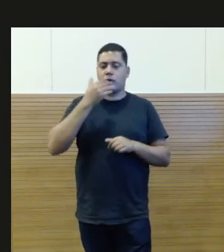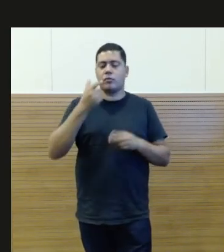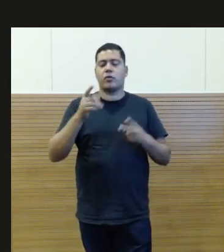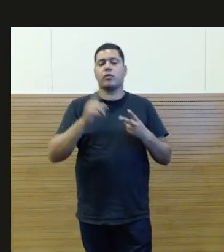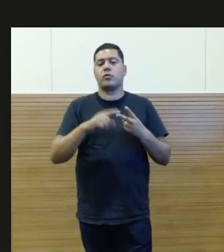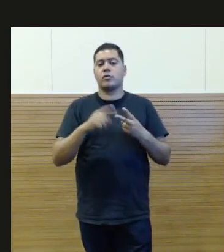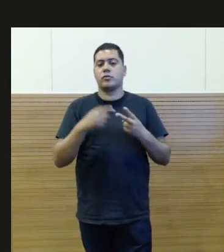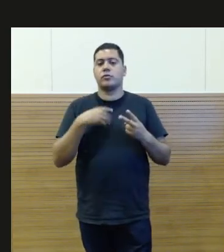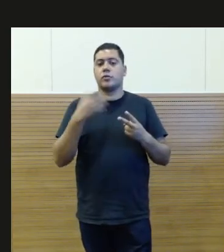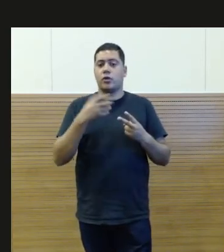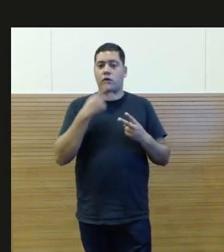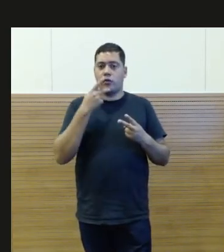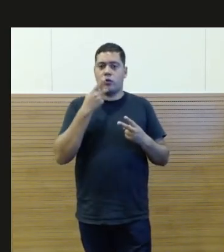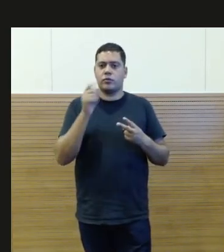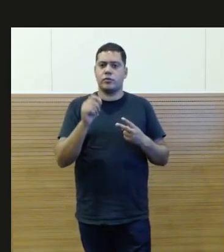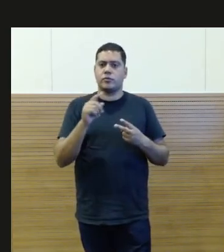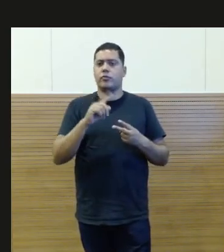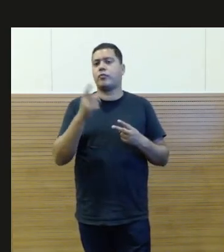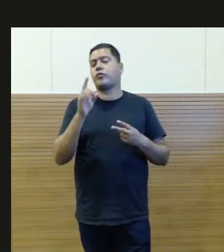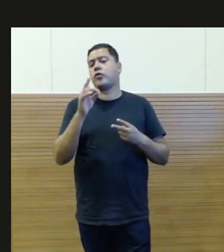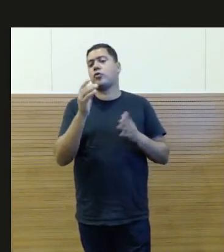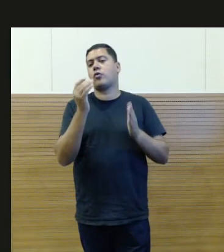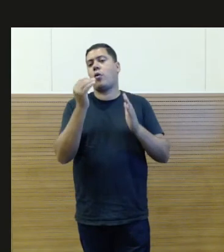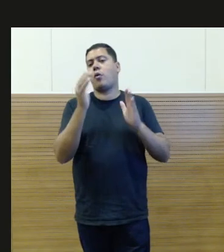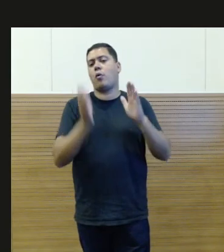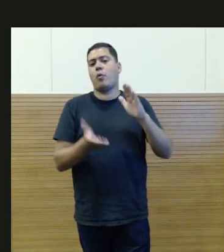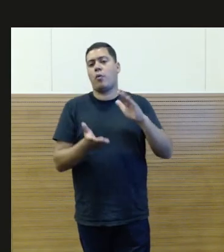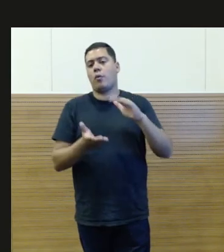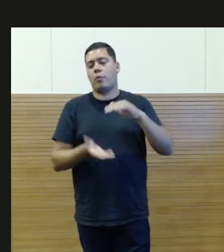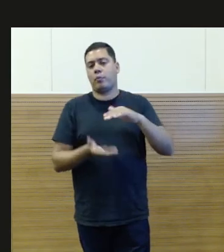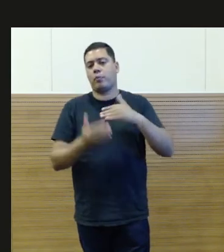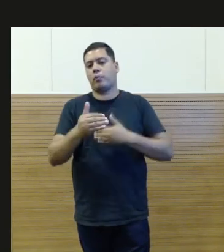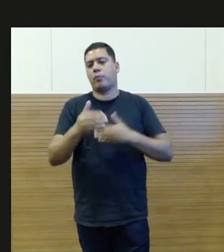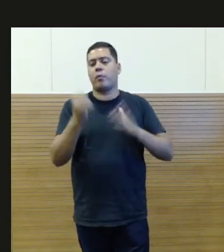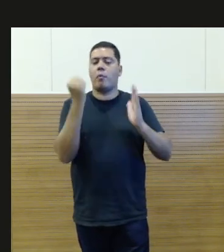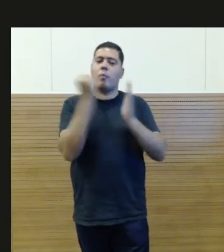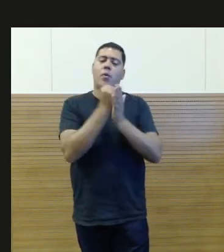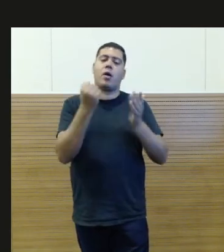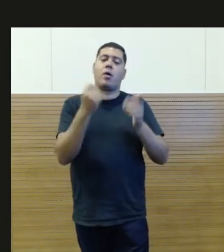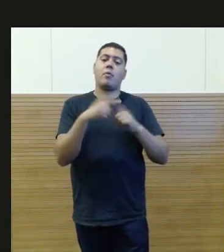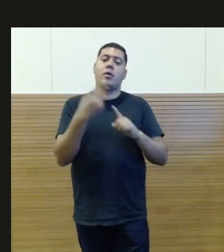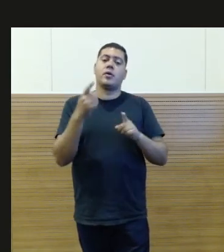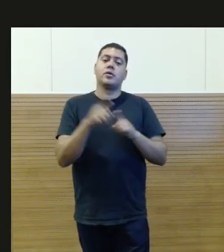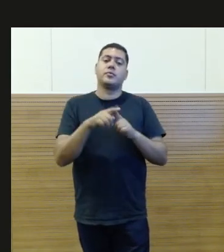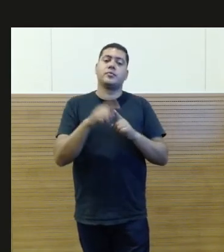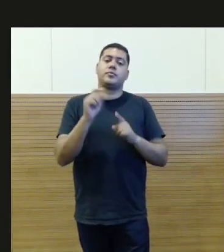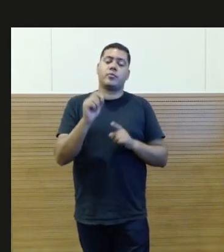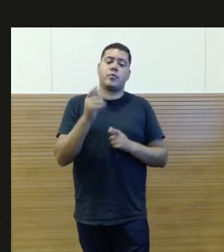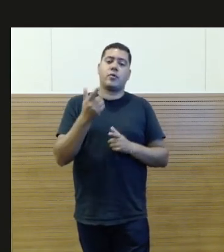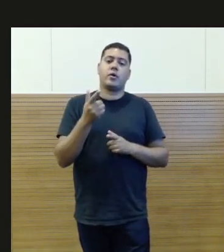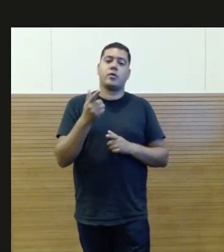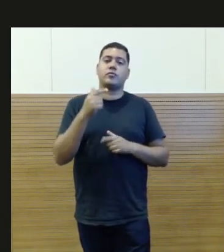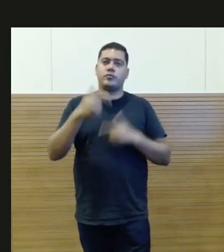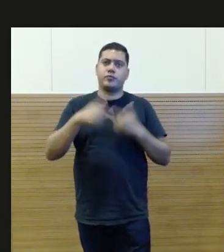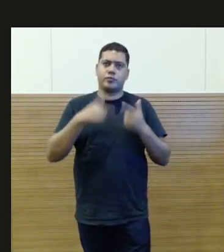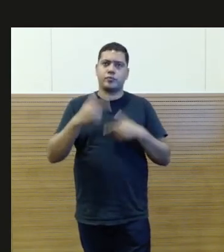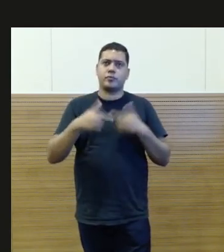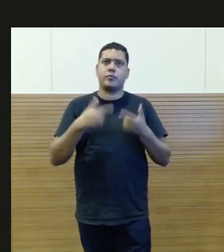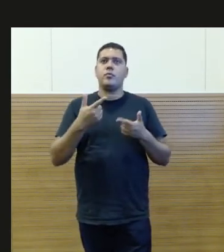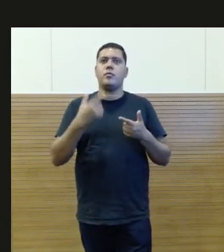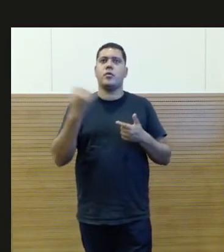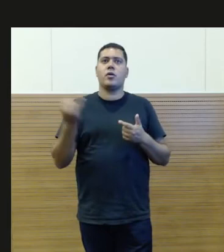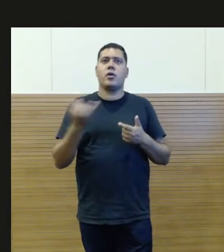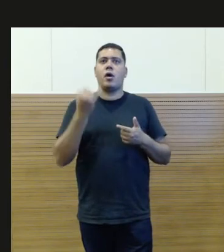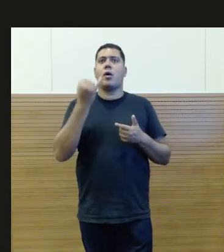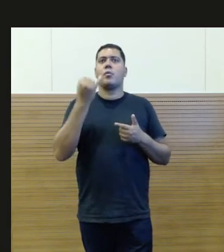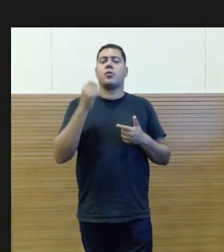queria destacar agora, pensando não só a rotulagem, mas todo o conjunto, né? A importância da sinergia das ações, a importância da sinergia